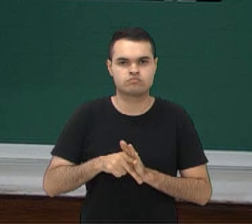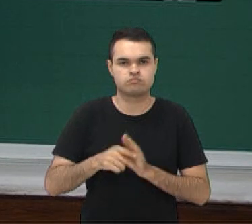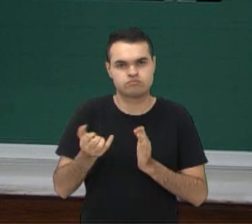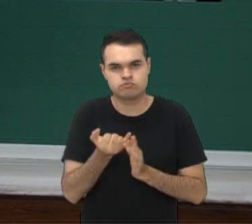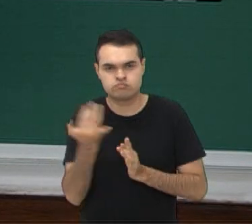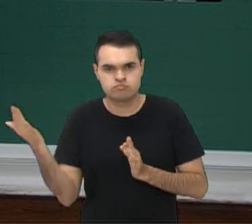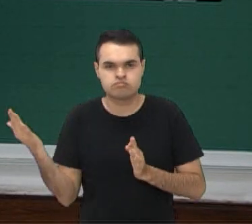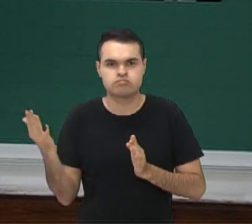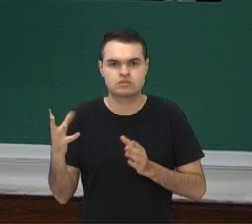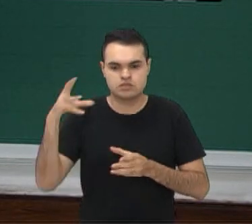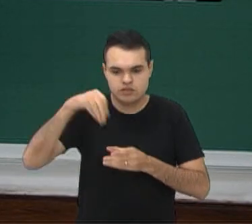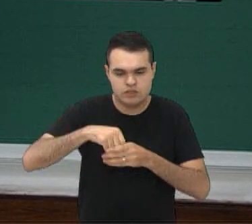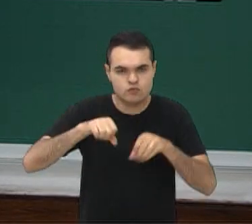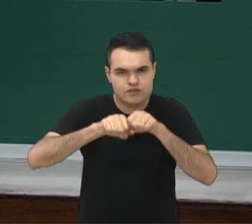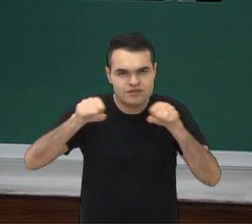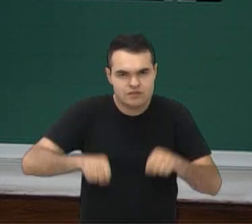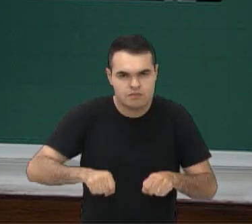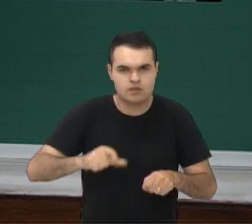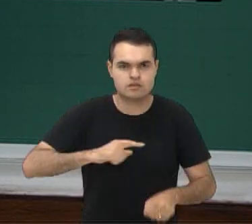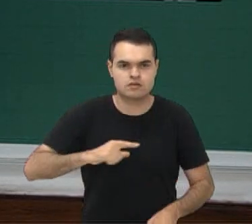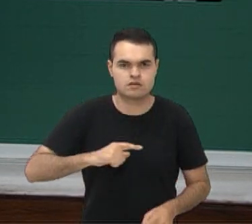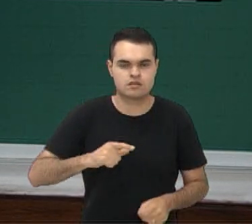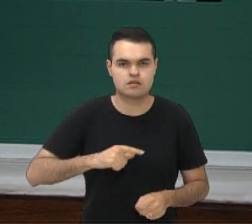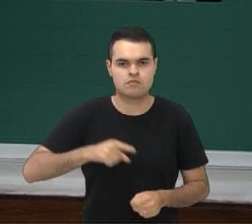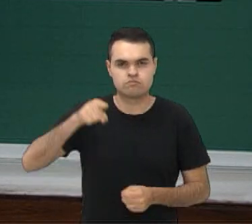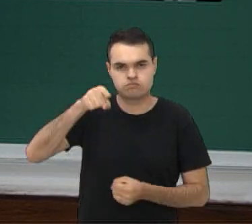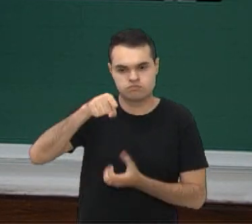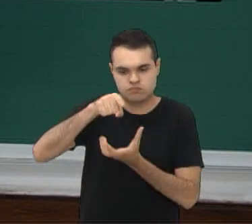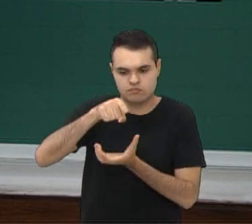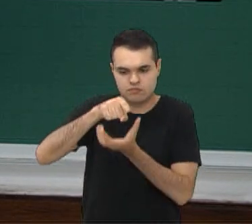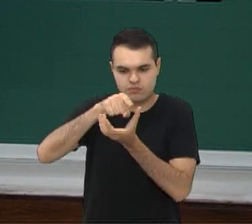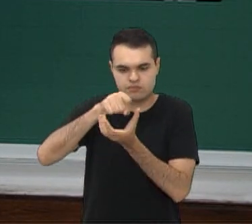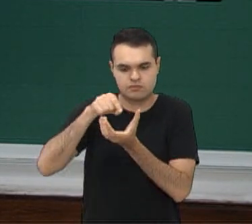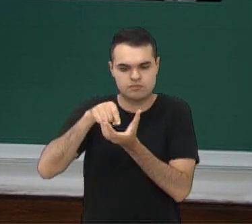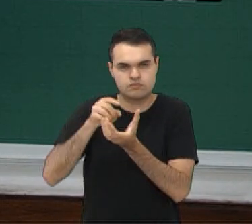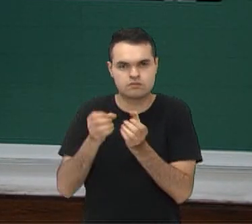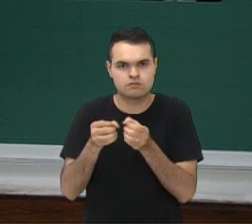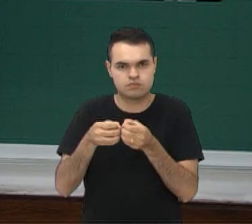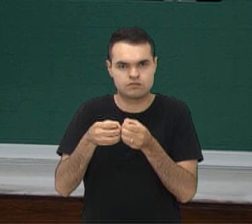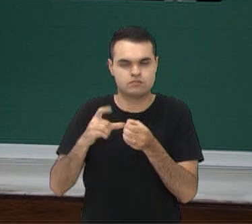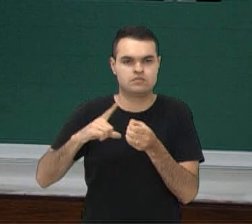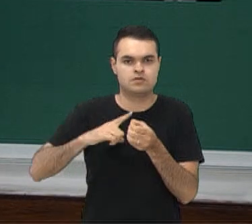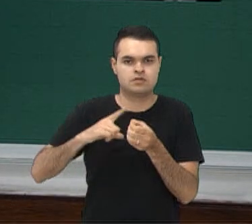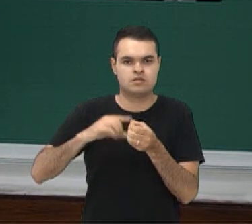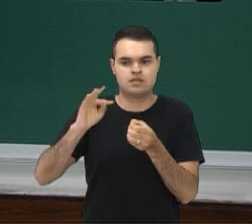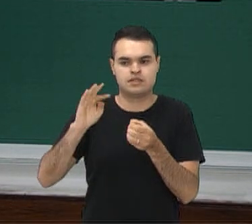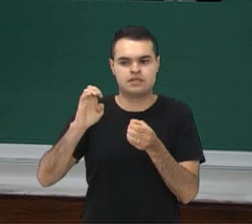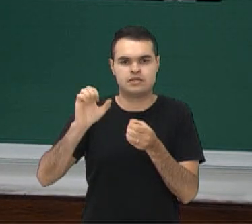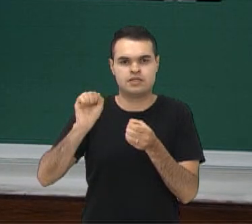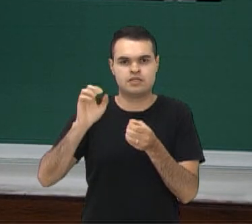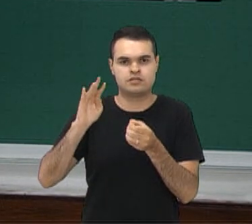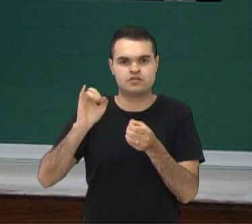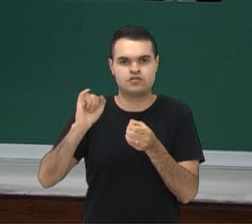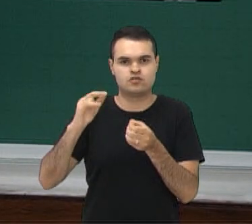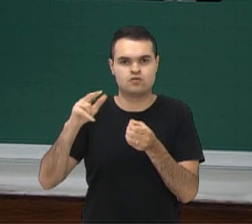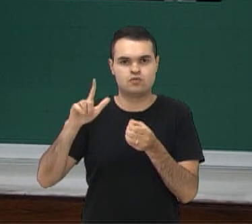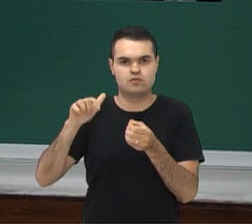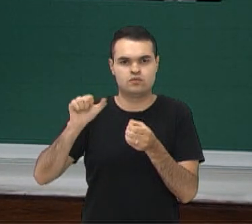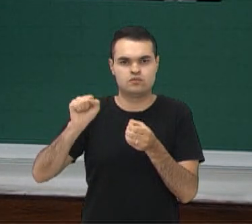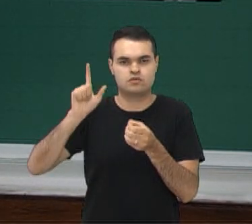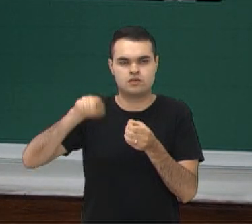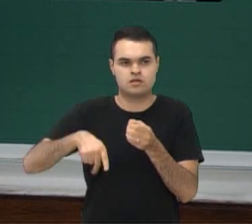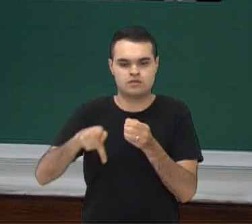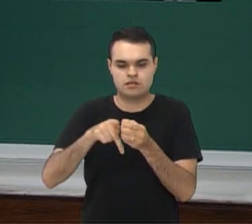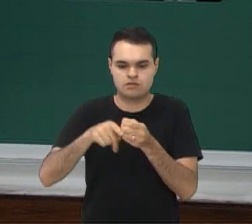aqui dentro desse sistema. Os testículos, tá? Que vão ser essa estrutura aqui, onde vai ter uma capinha aqui em volta dele, que